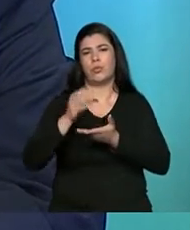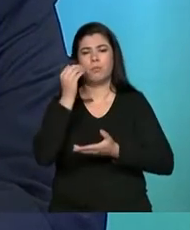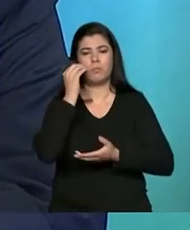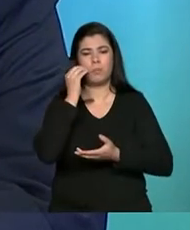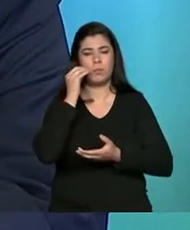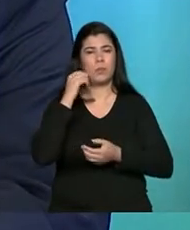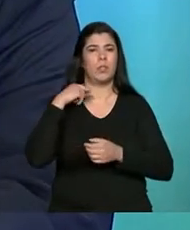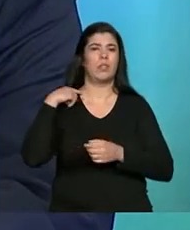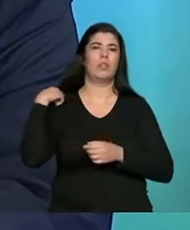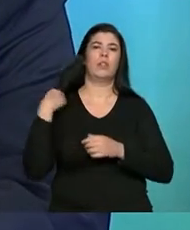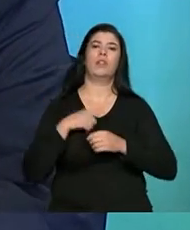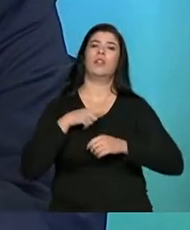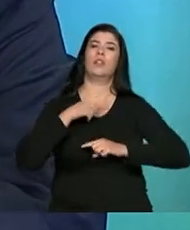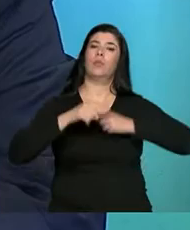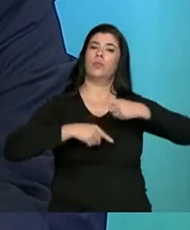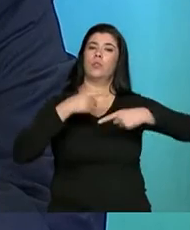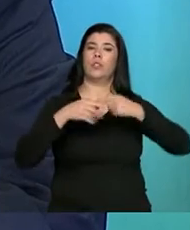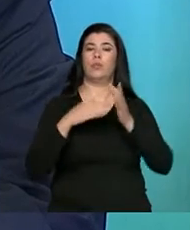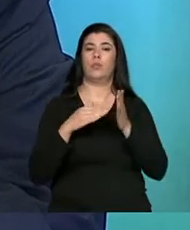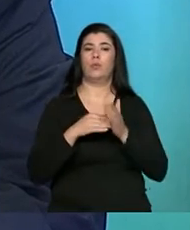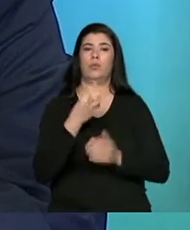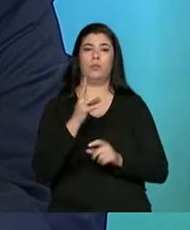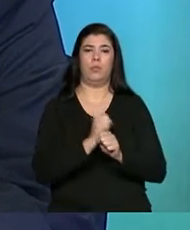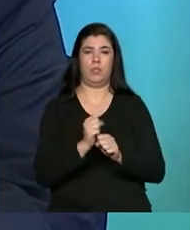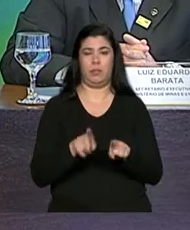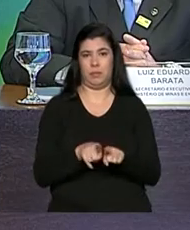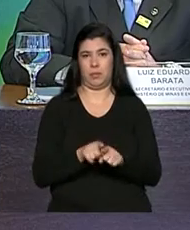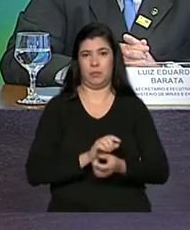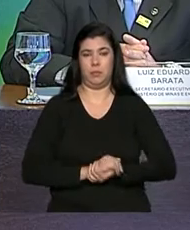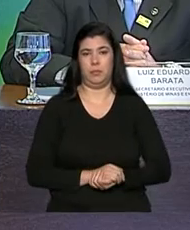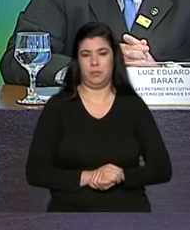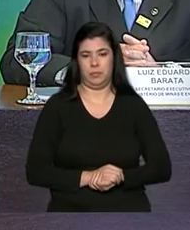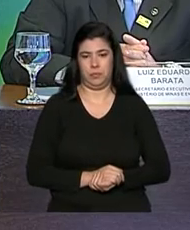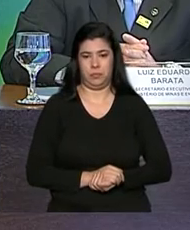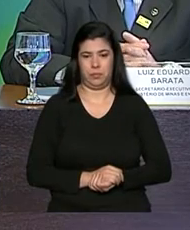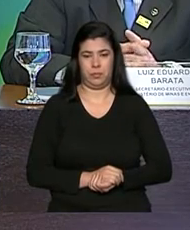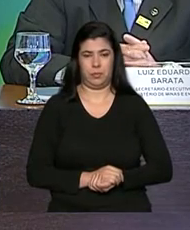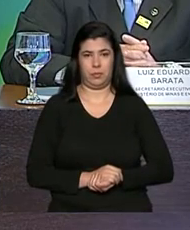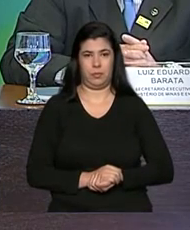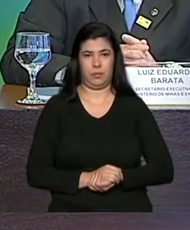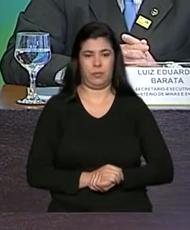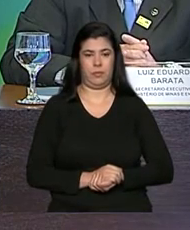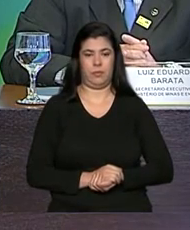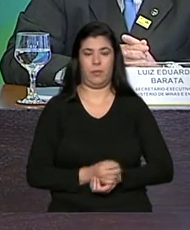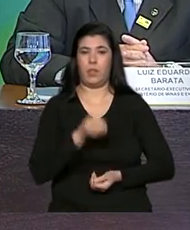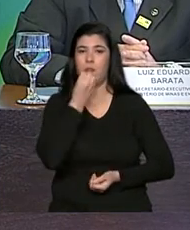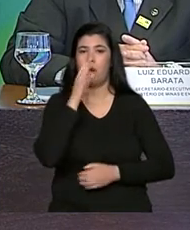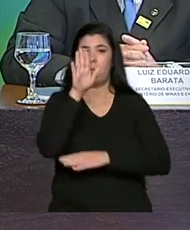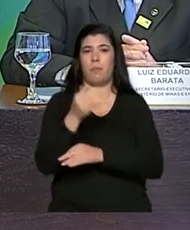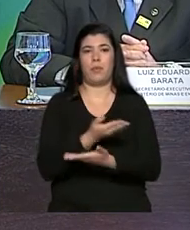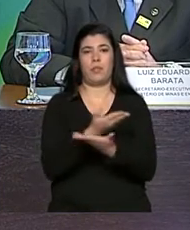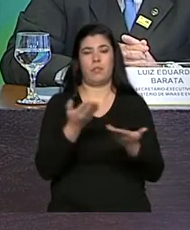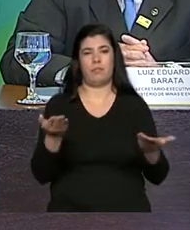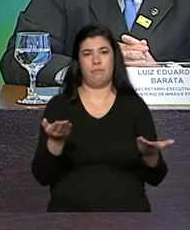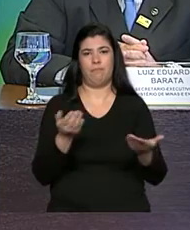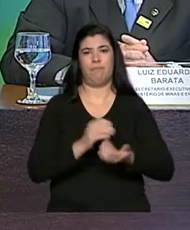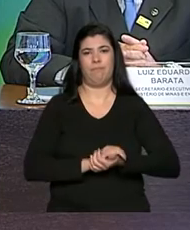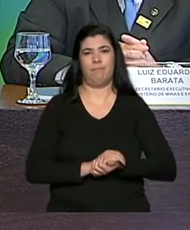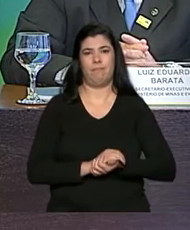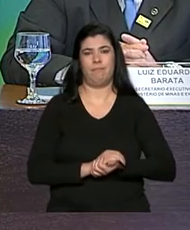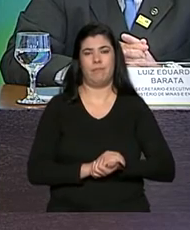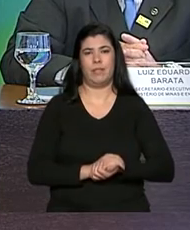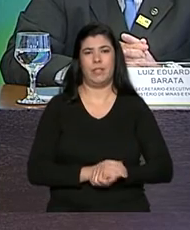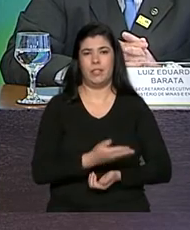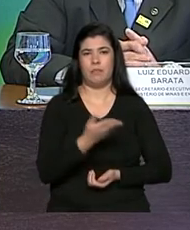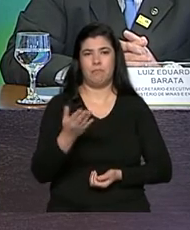no ciclo dos últimos três anos boa tarde ministro batalha quanto mais quem é do